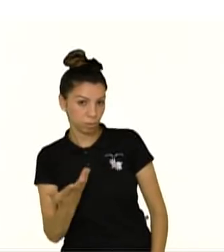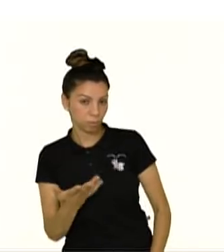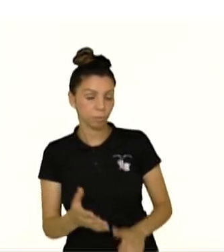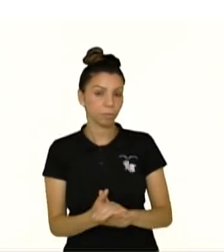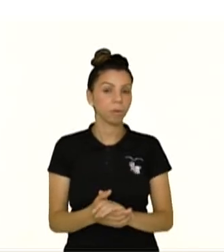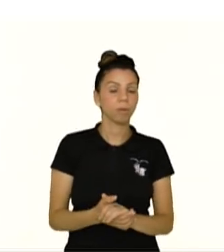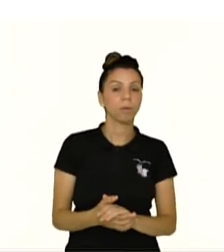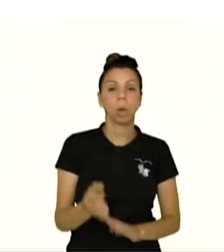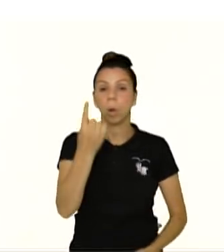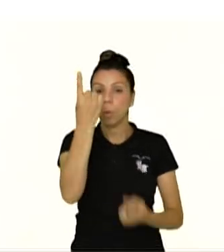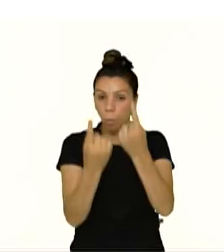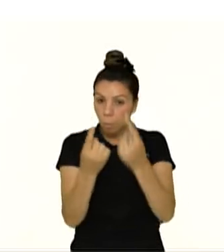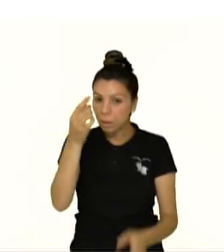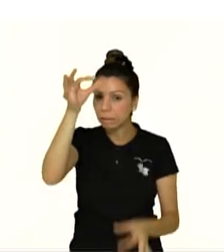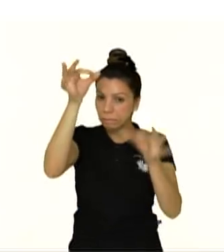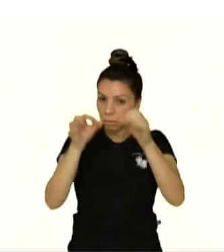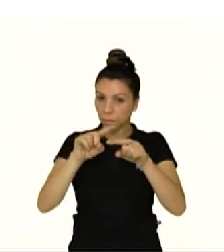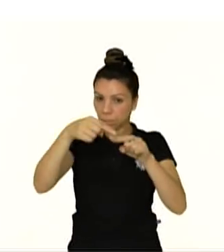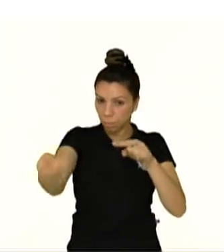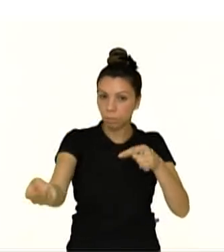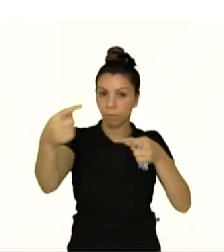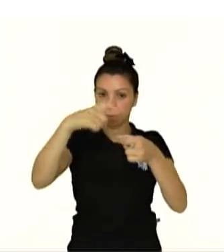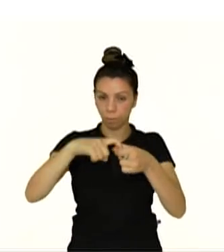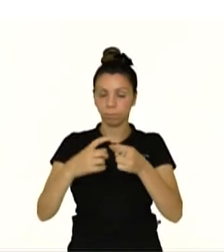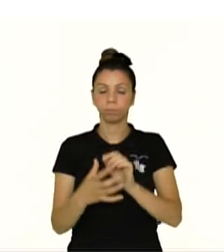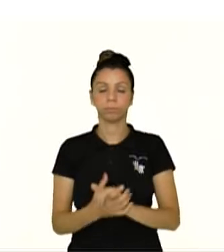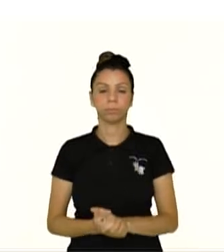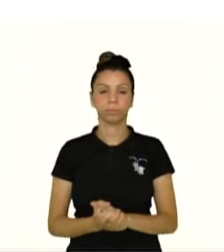está correta, um tempinho e nós já voltamos.